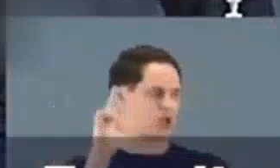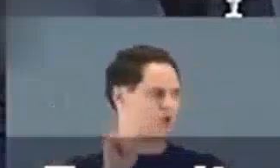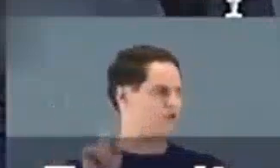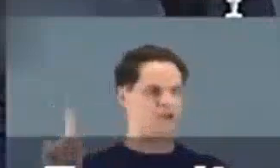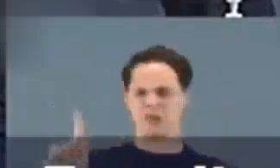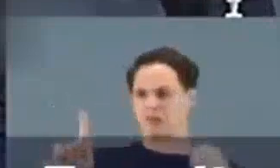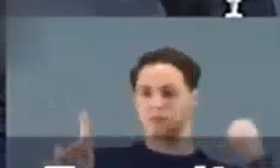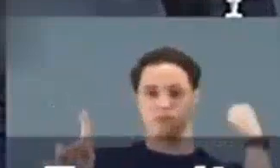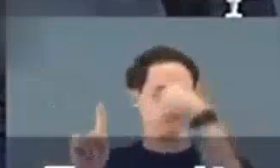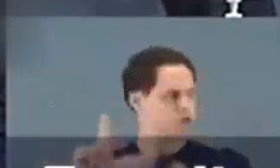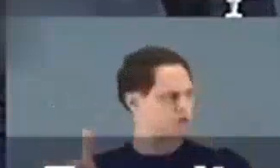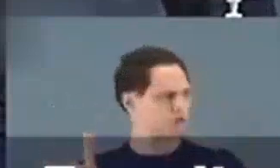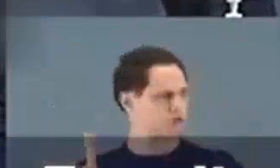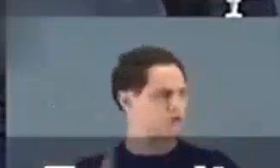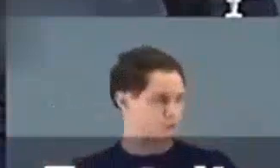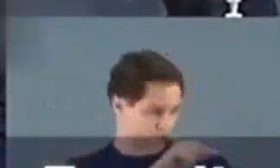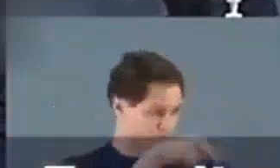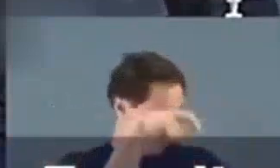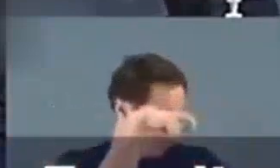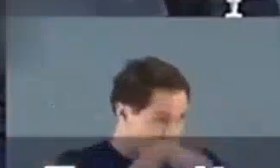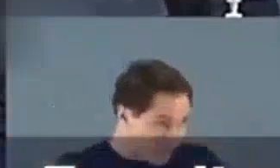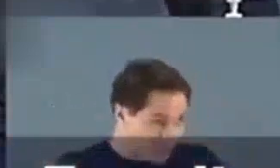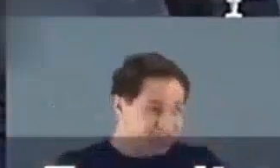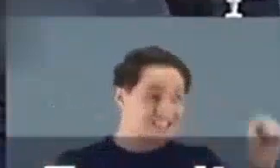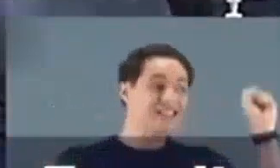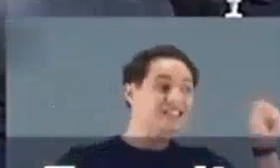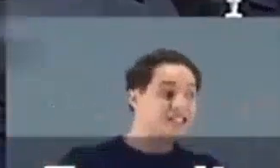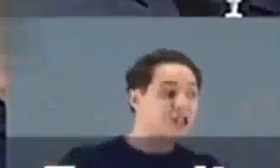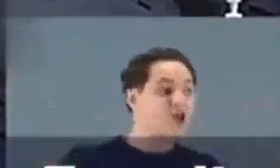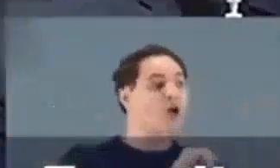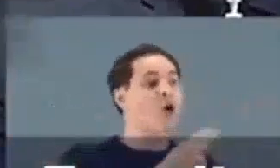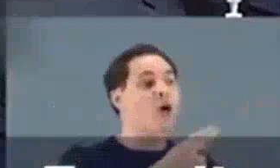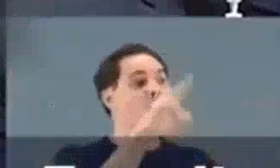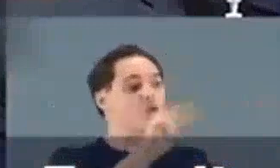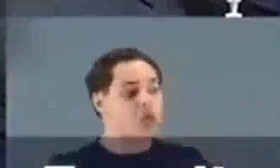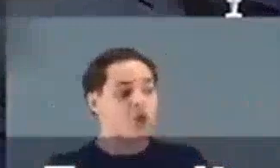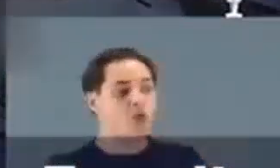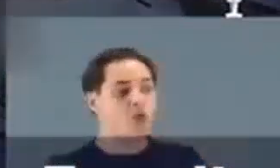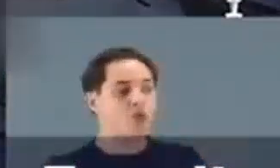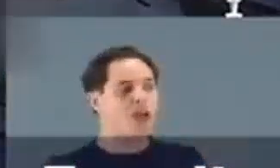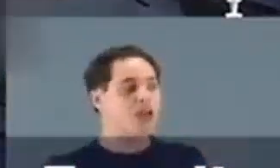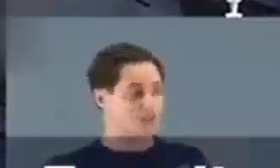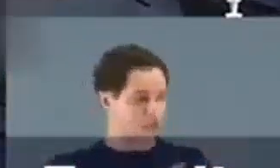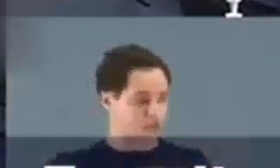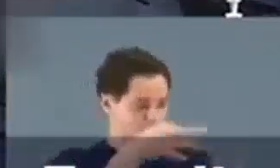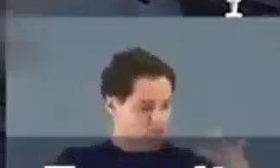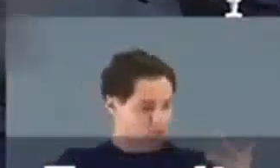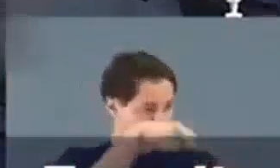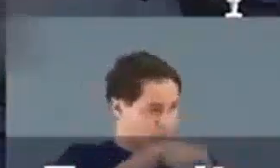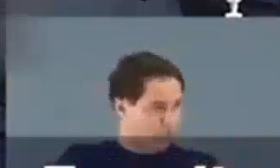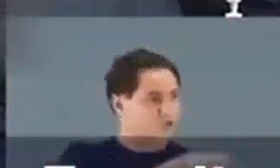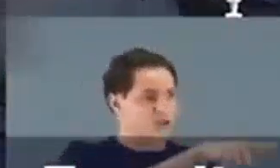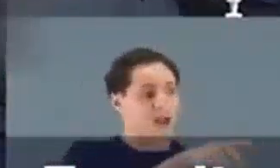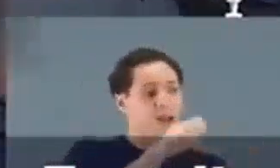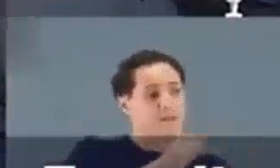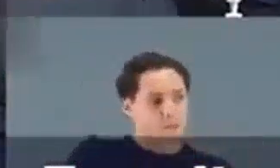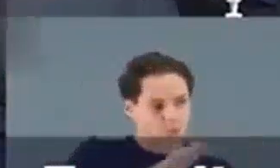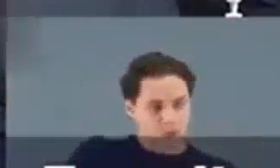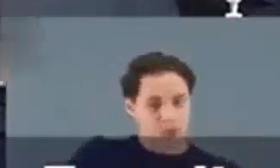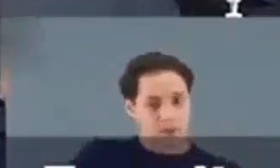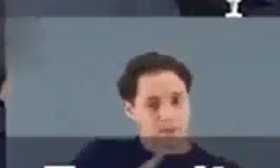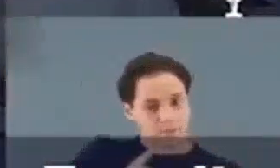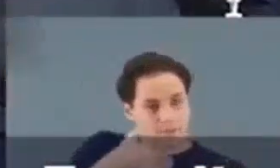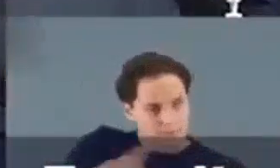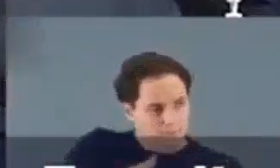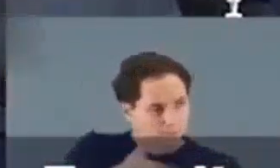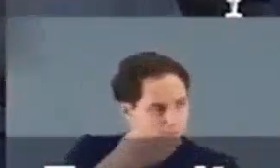senhor foi condenado ou não? O senhor recebeu essa condenação ou não? O senhor pagou ou não através da ação